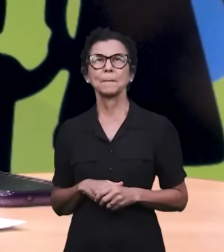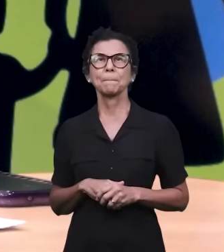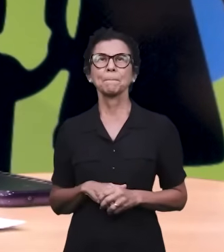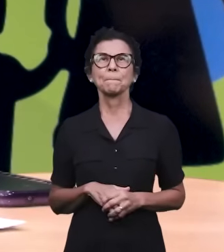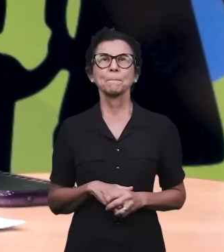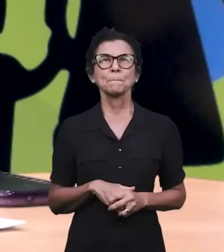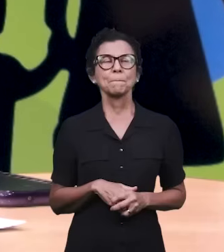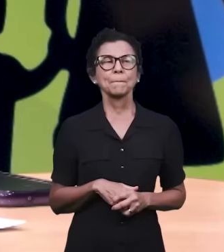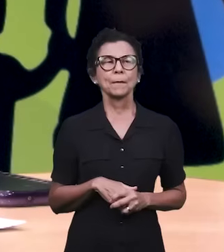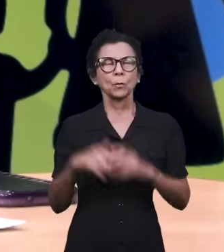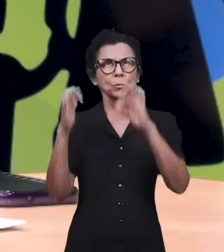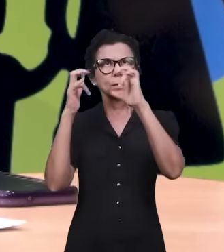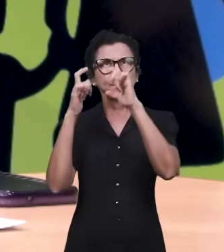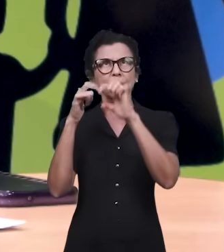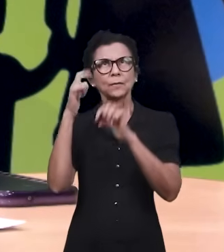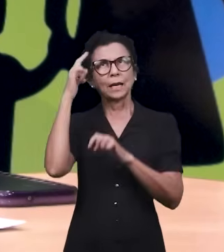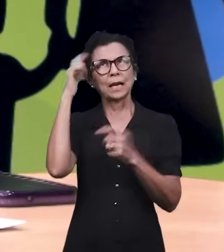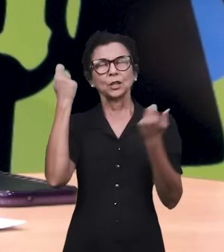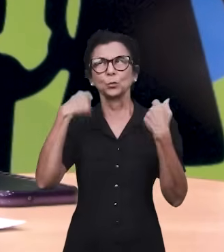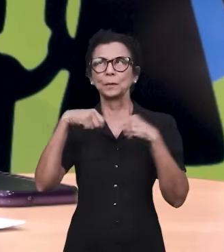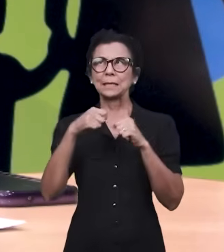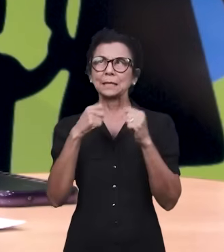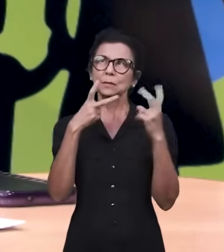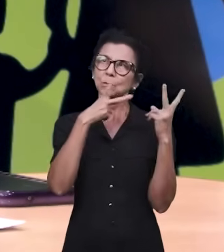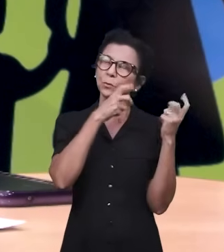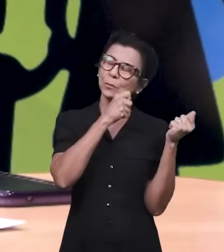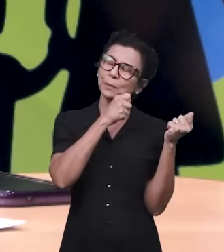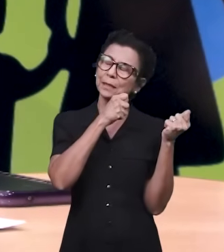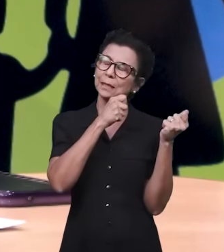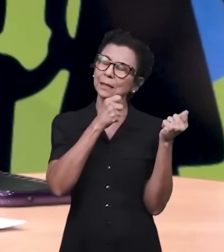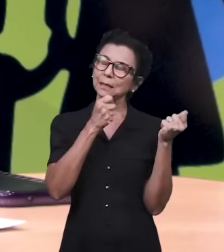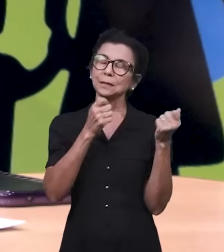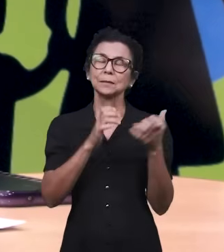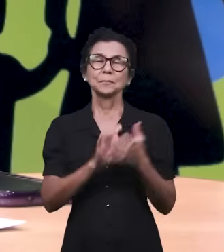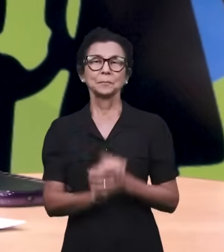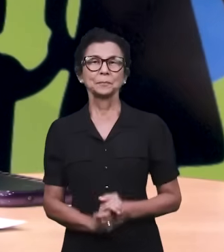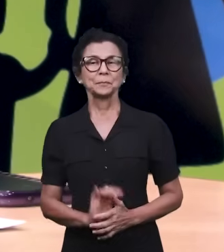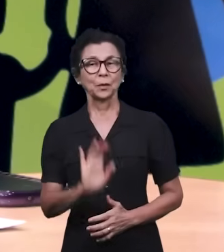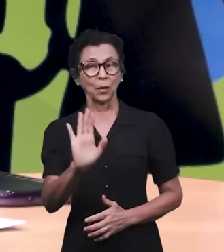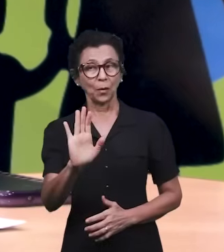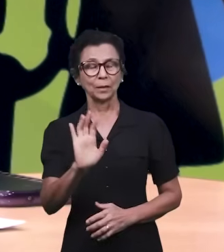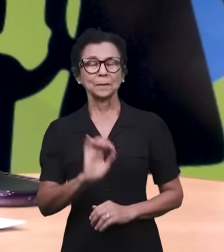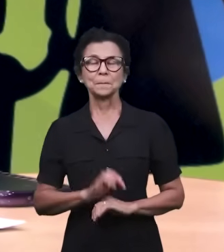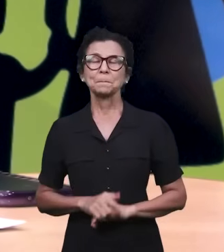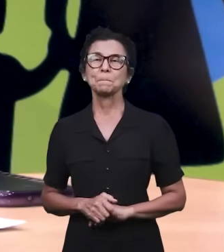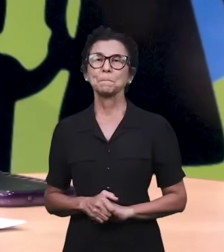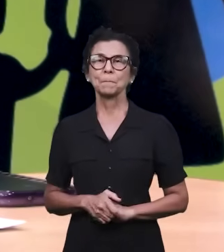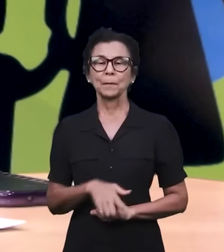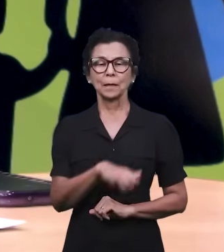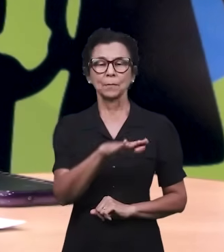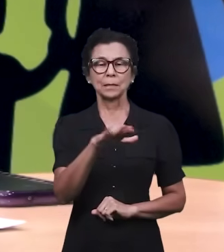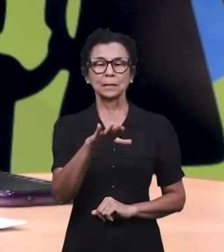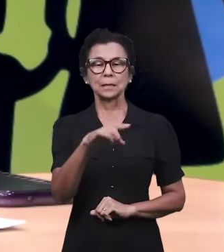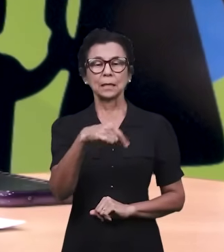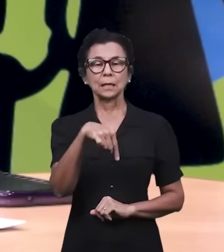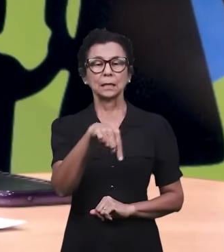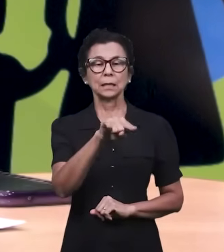dormir. Entende? Então, para você ter uma ideia, para as crianças irem dormir, eles